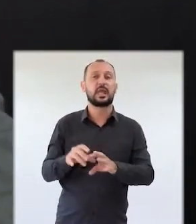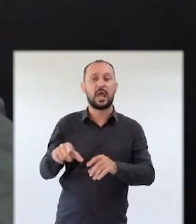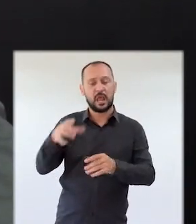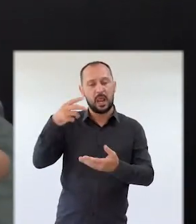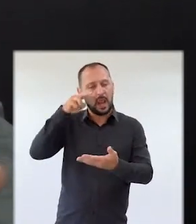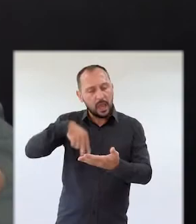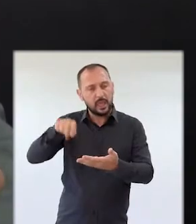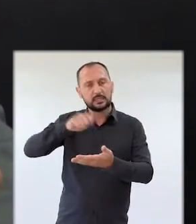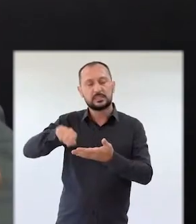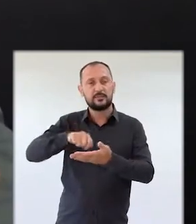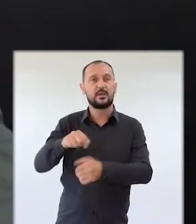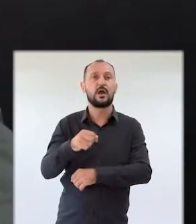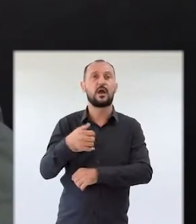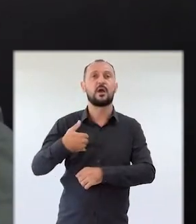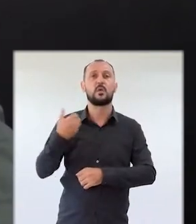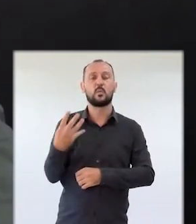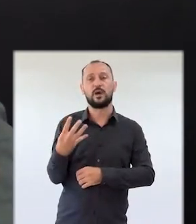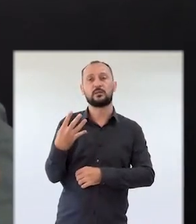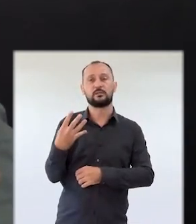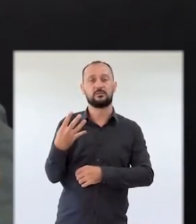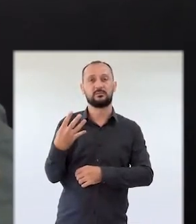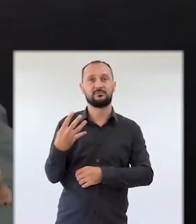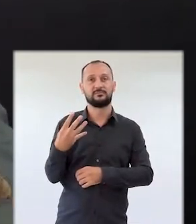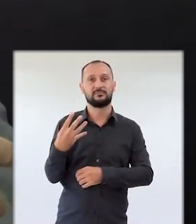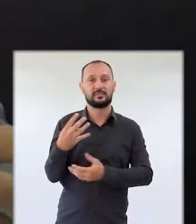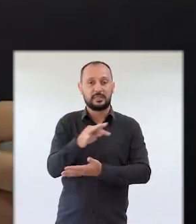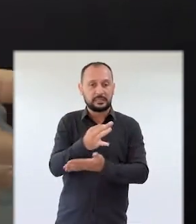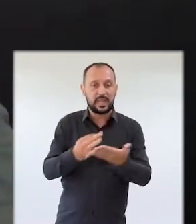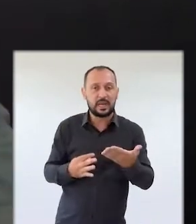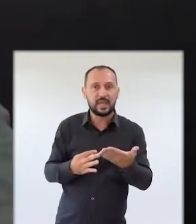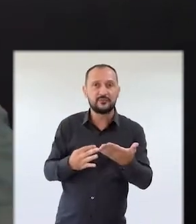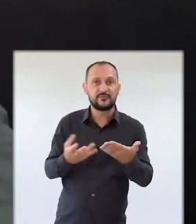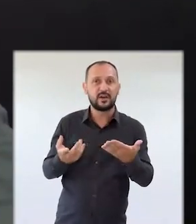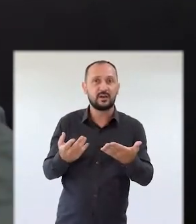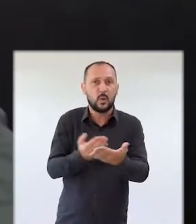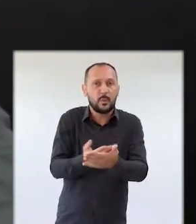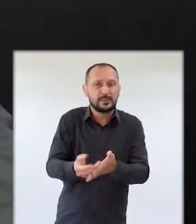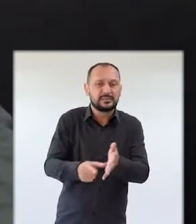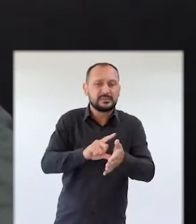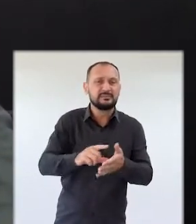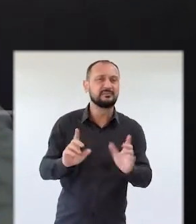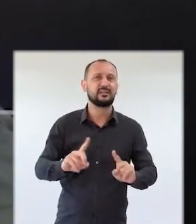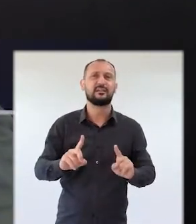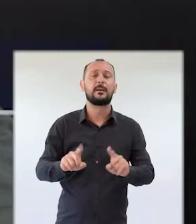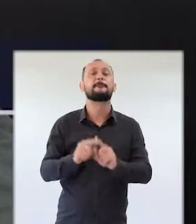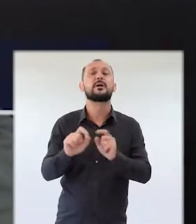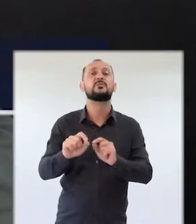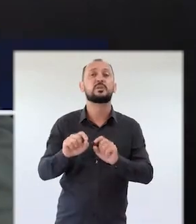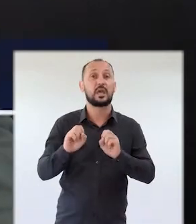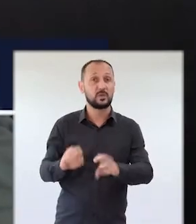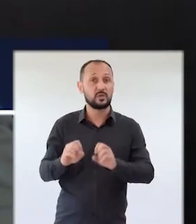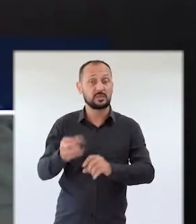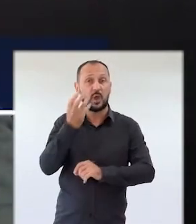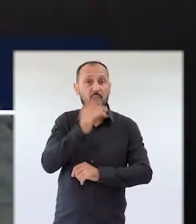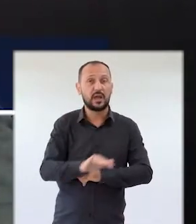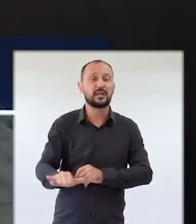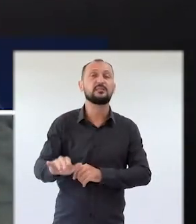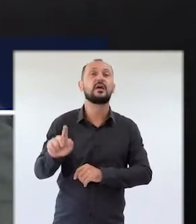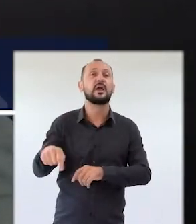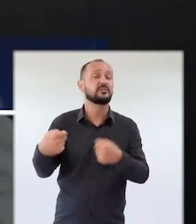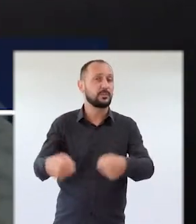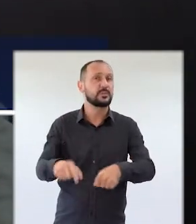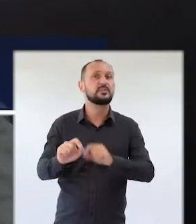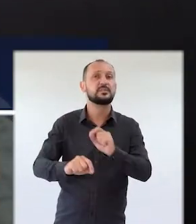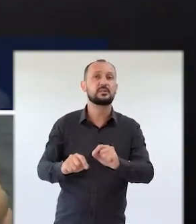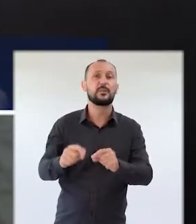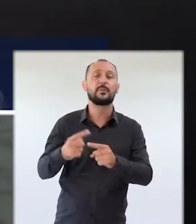cedo. Mas aquilo que é a educação infantil é necessário, porque ali ela vai ter guarida, vai ter alimentação, vai conviver com outras crianças.